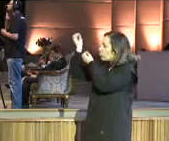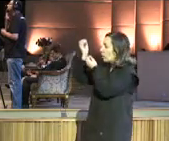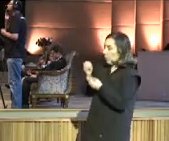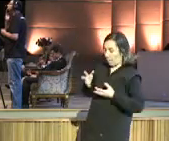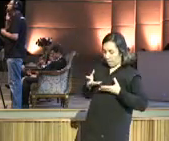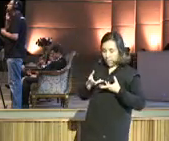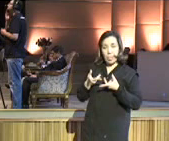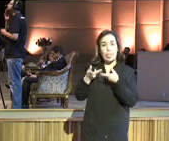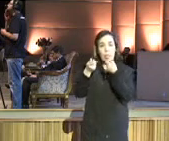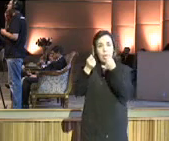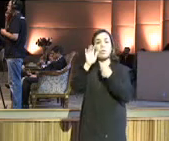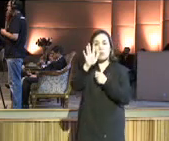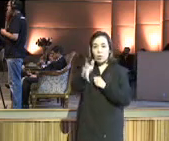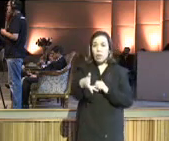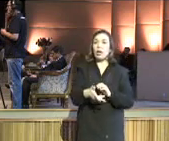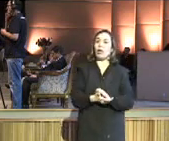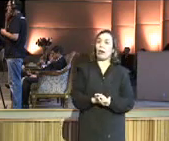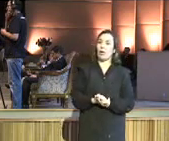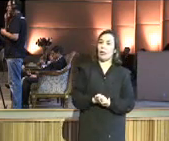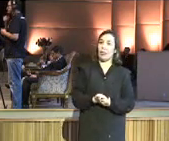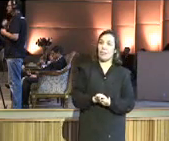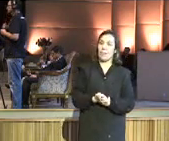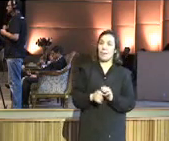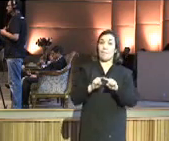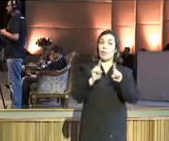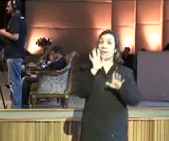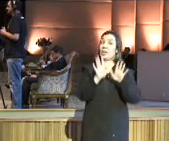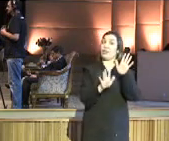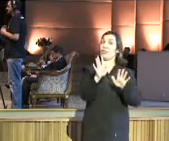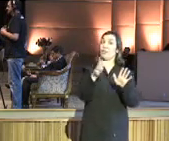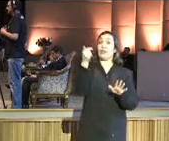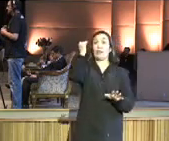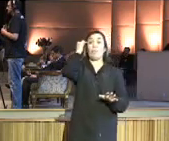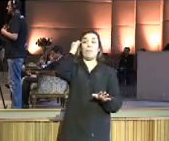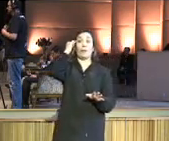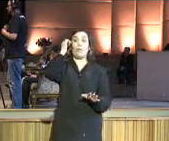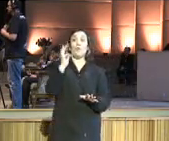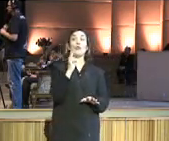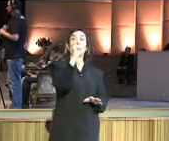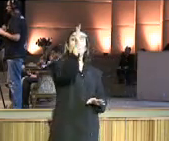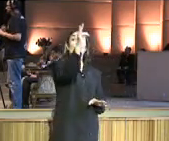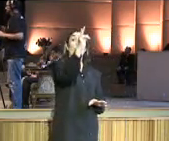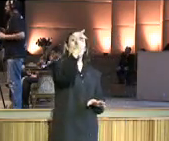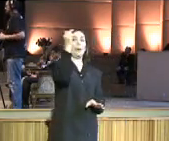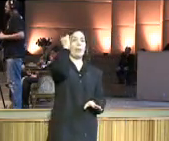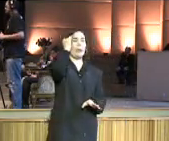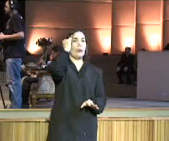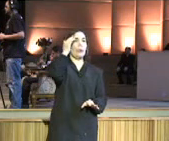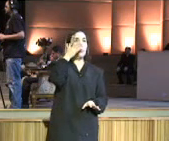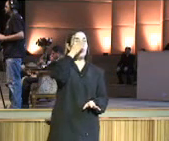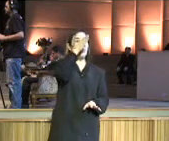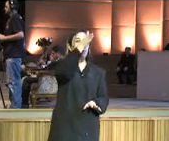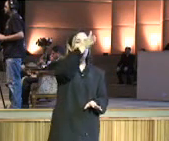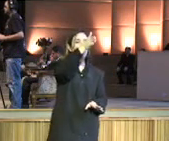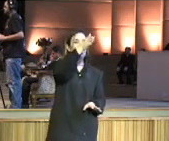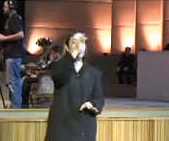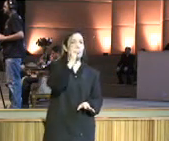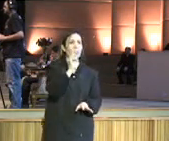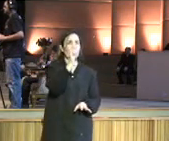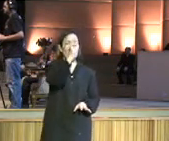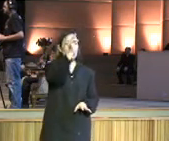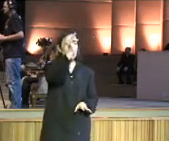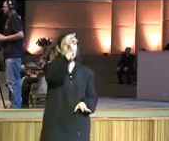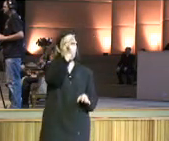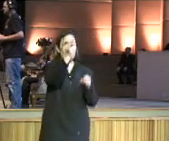Mas toda vez que eu olho para frente, eu não encontro rocha, não sei você, mas eu só encontro